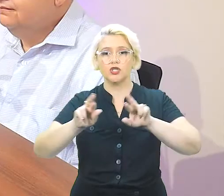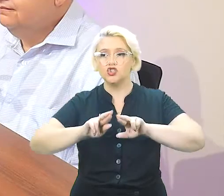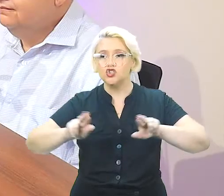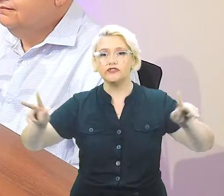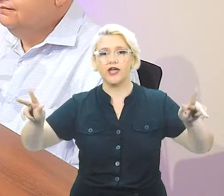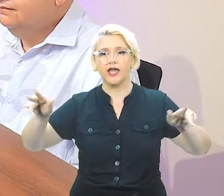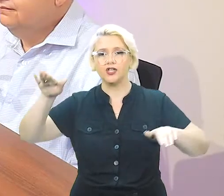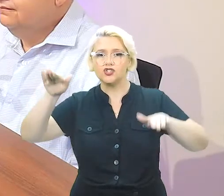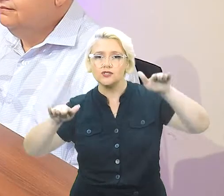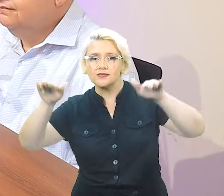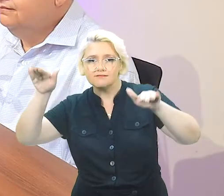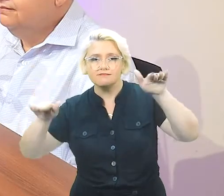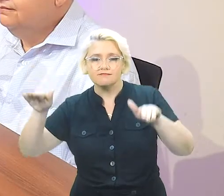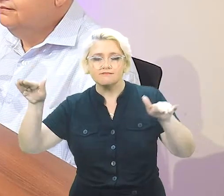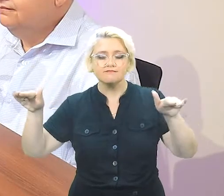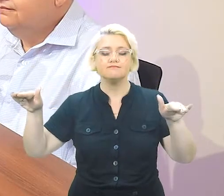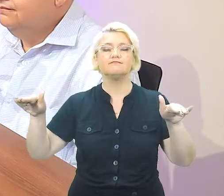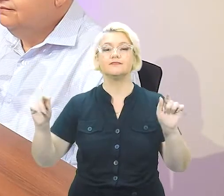de alguns